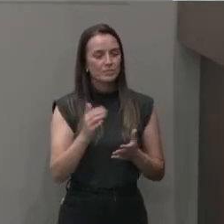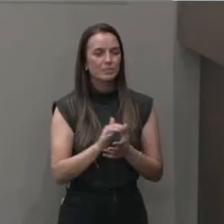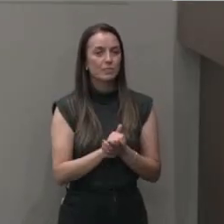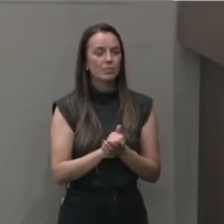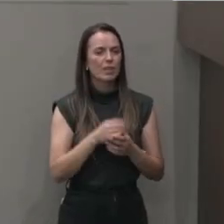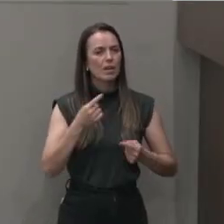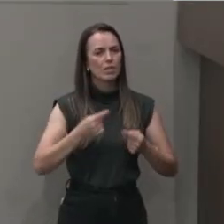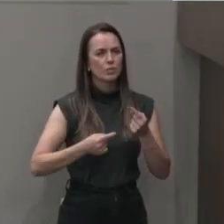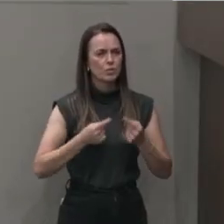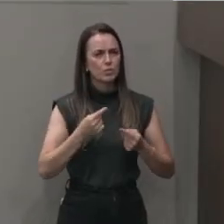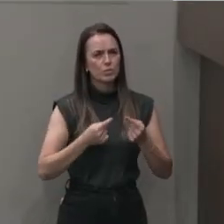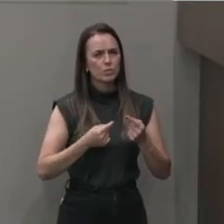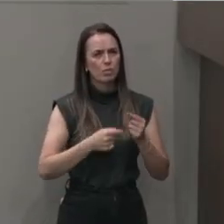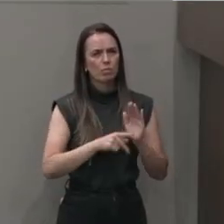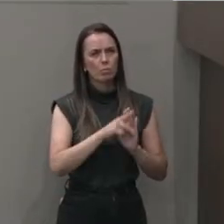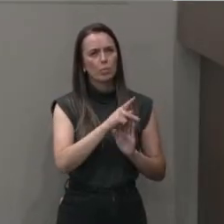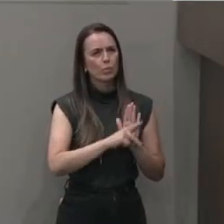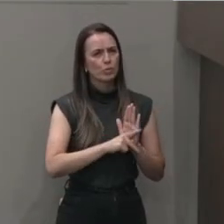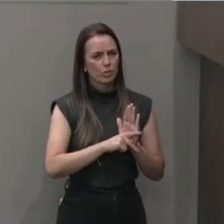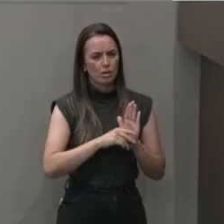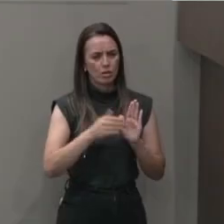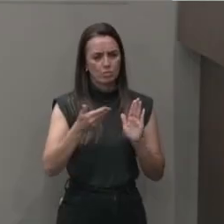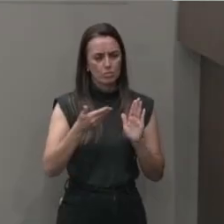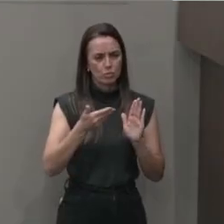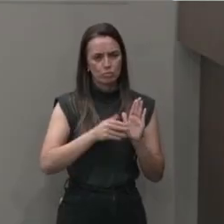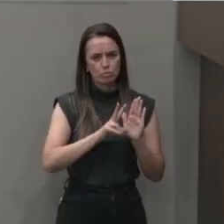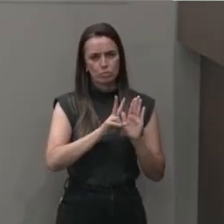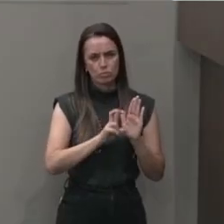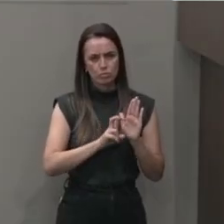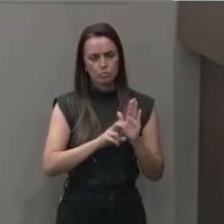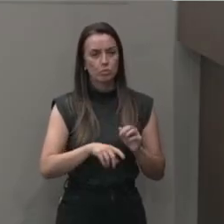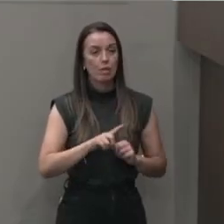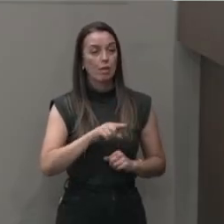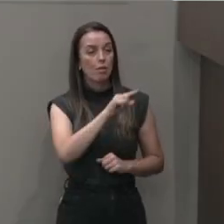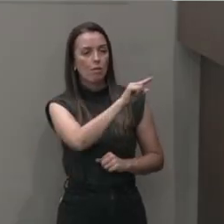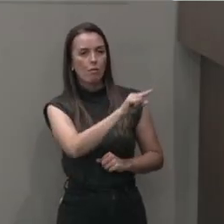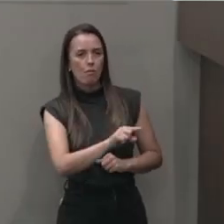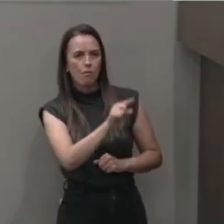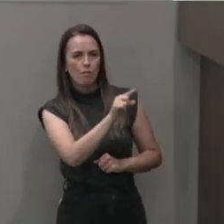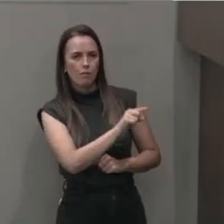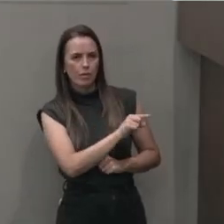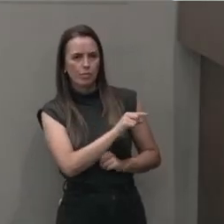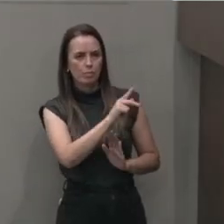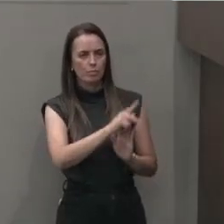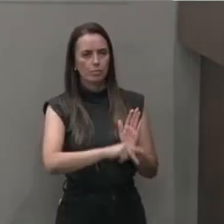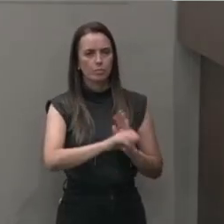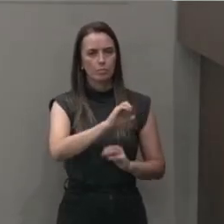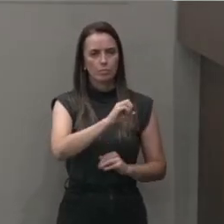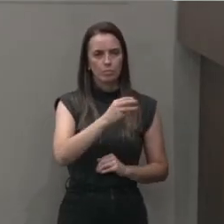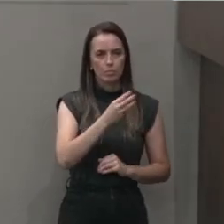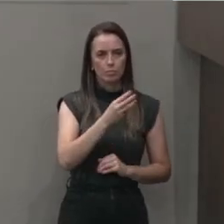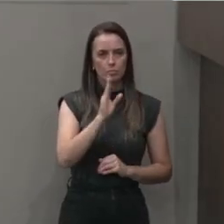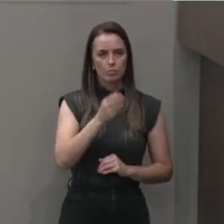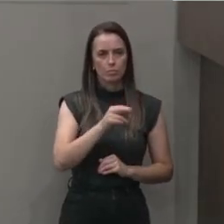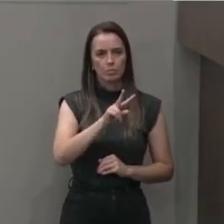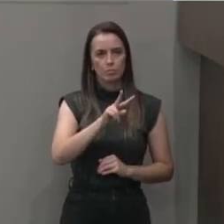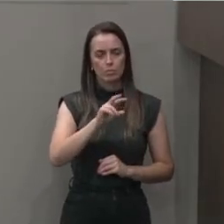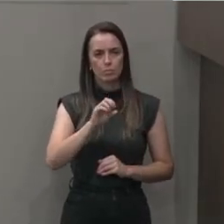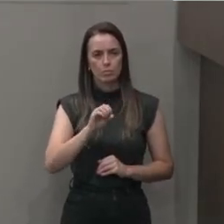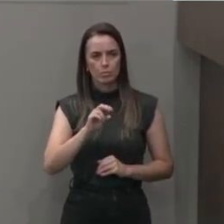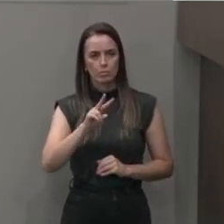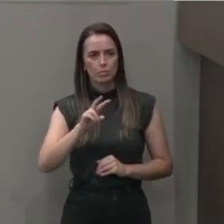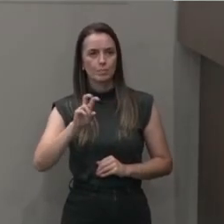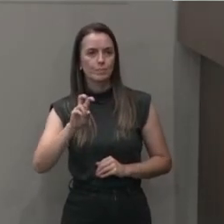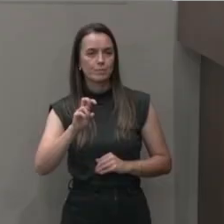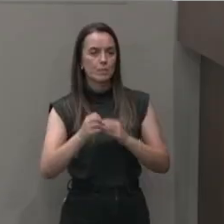dia, o veto do Executivo Municipal do projeto 03/2025, de autoria do Poder Executivo